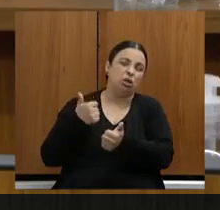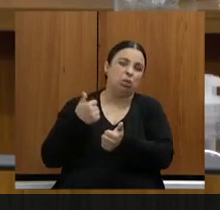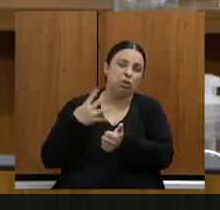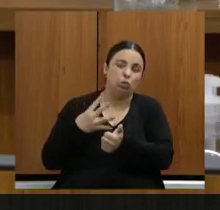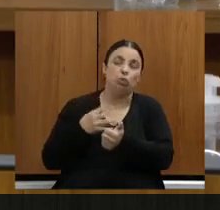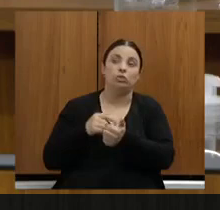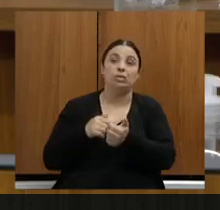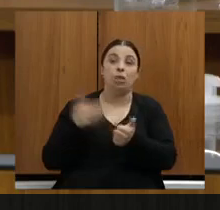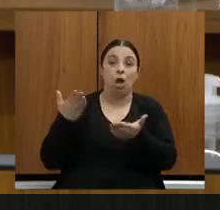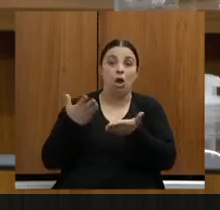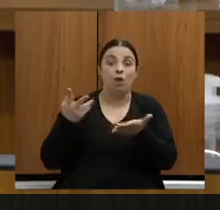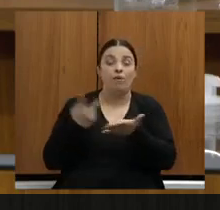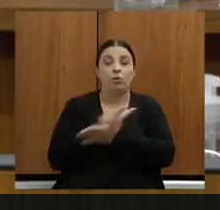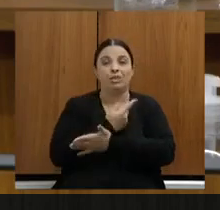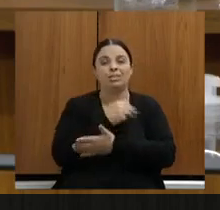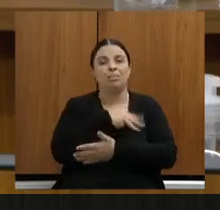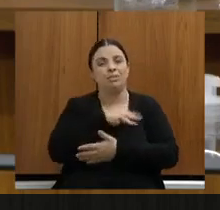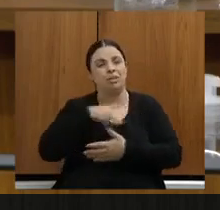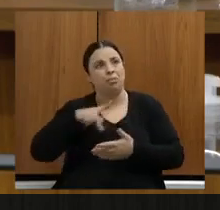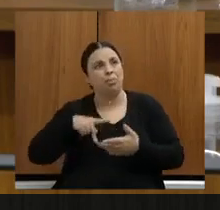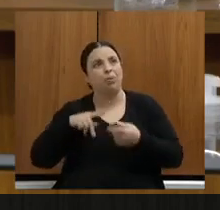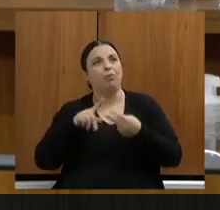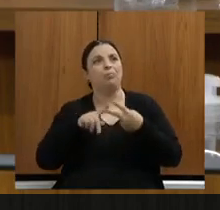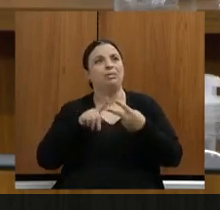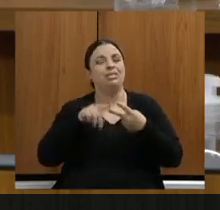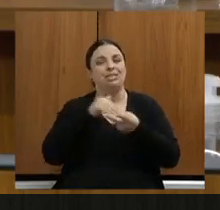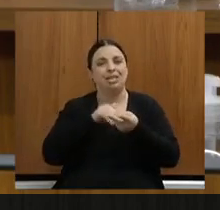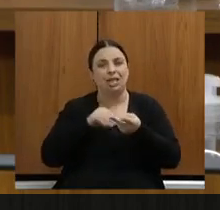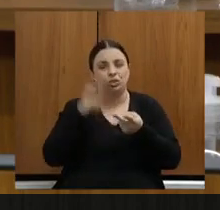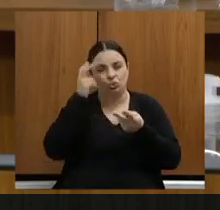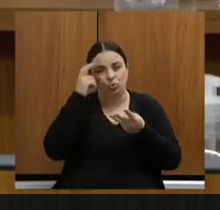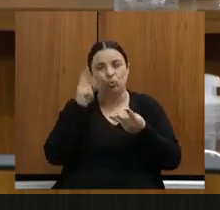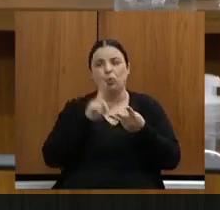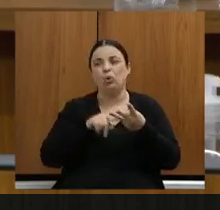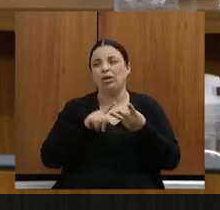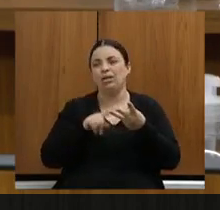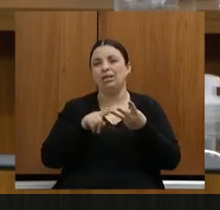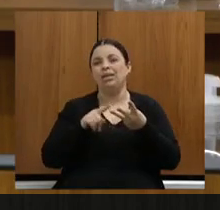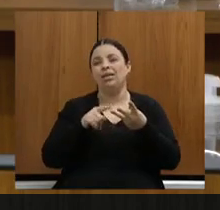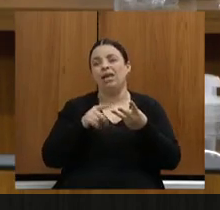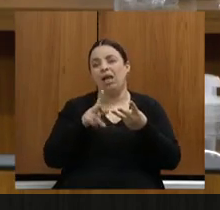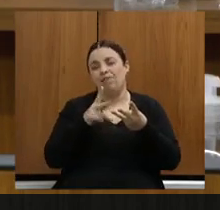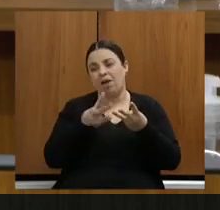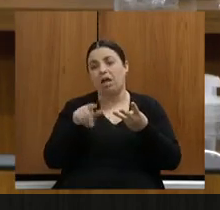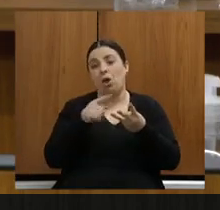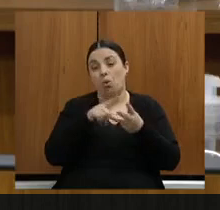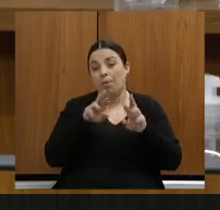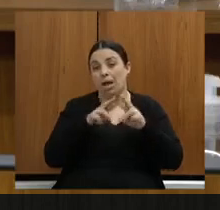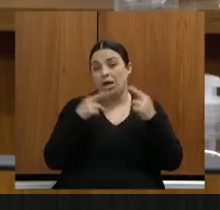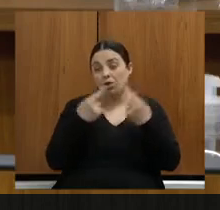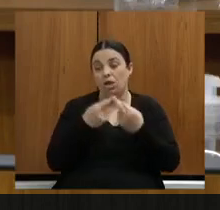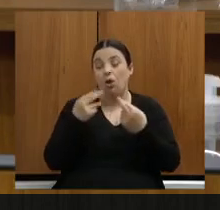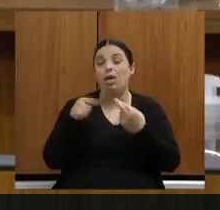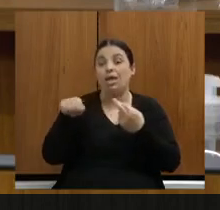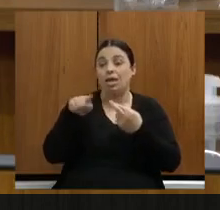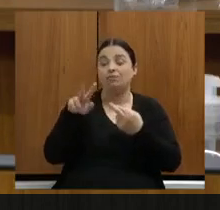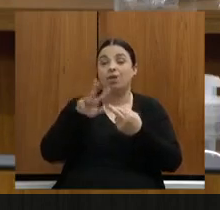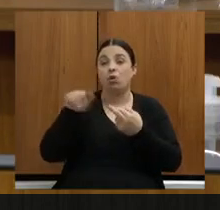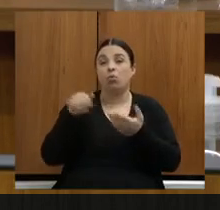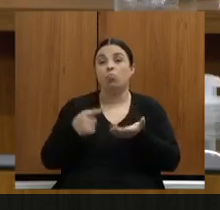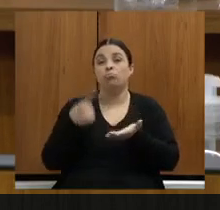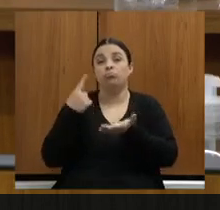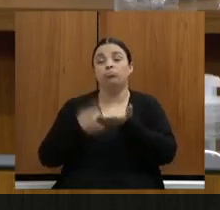ministério público e eles vão os produtores então propuseram firmam tac onde eles vão assumir perante o Ministério Público